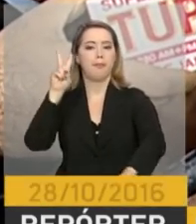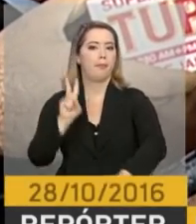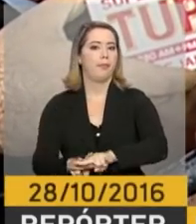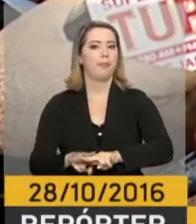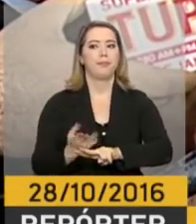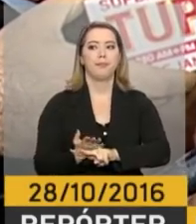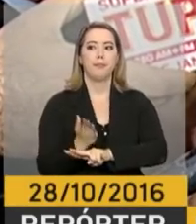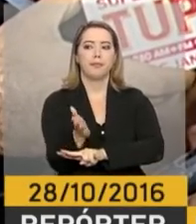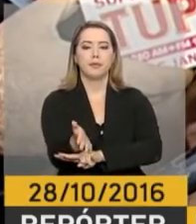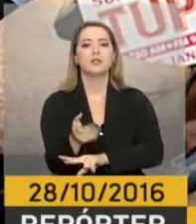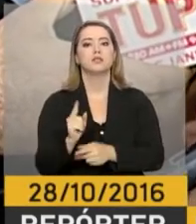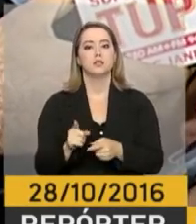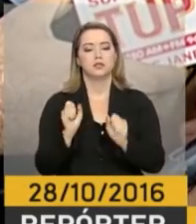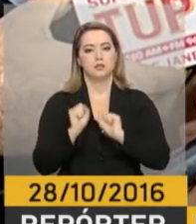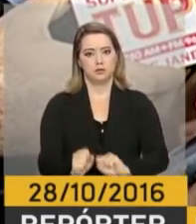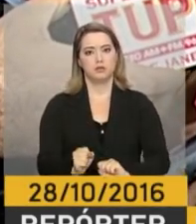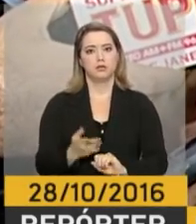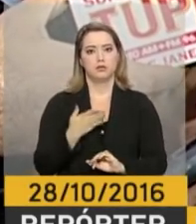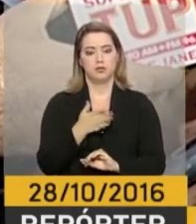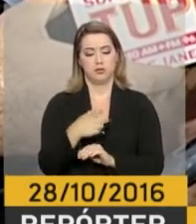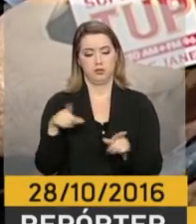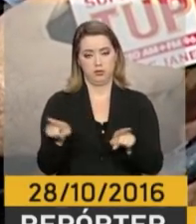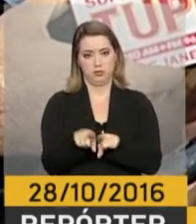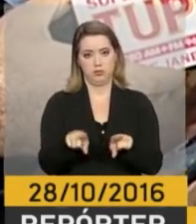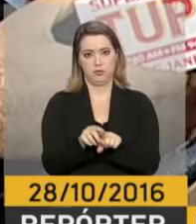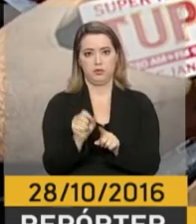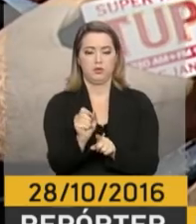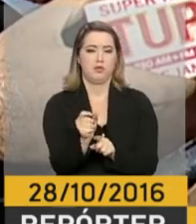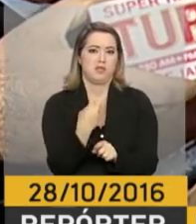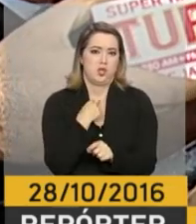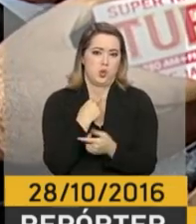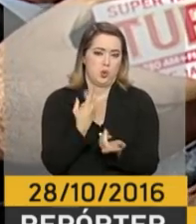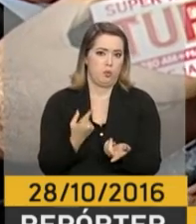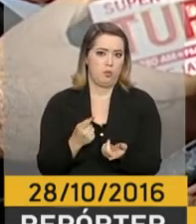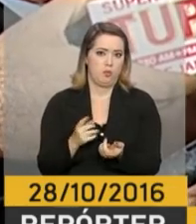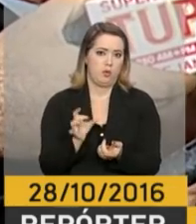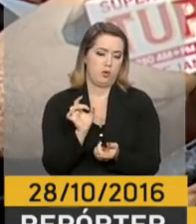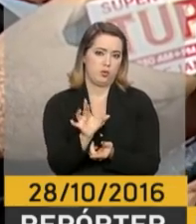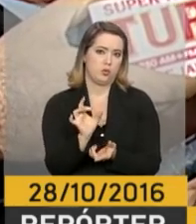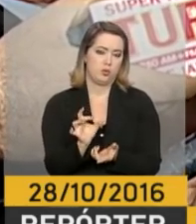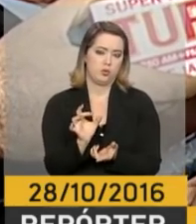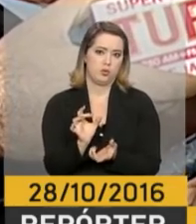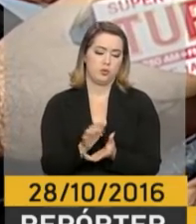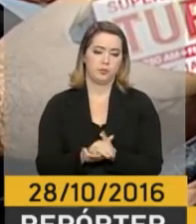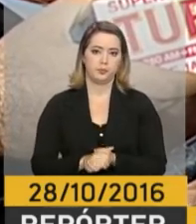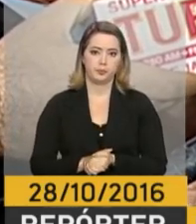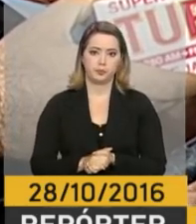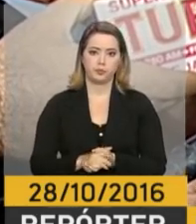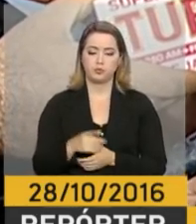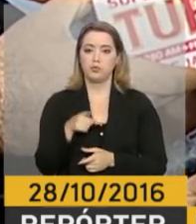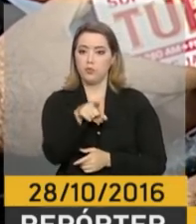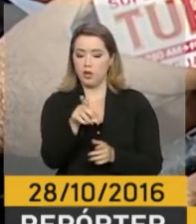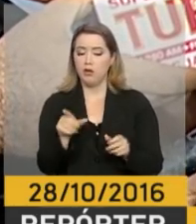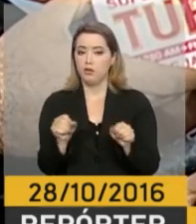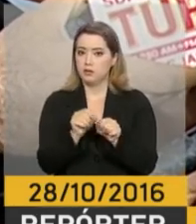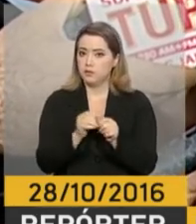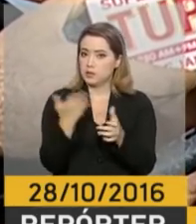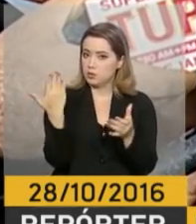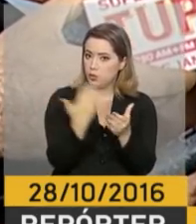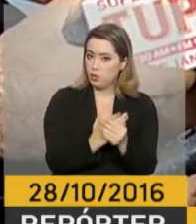essa perseguição. Como também você não se deter, por exemplo, quando você está fazendo um processo